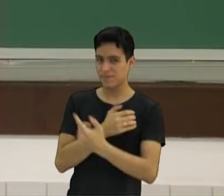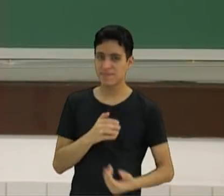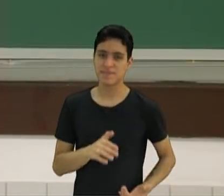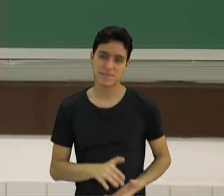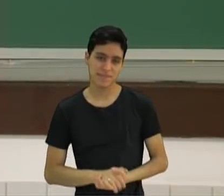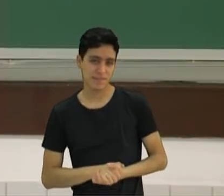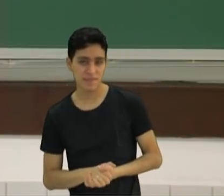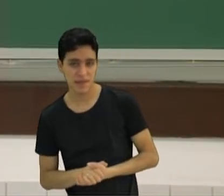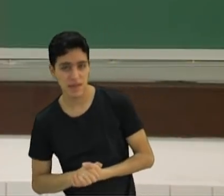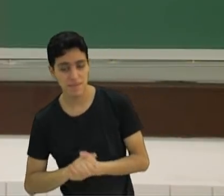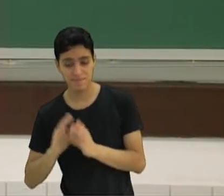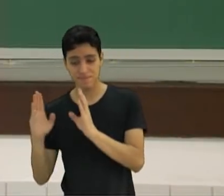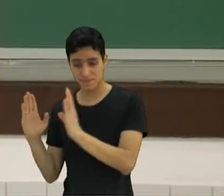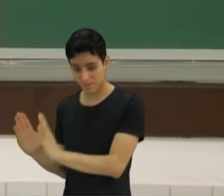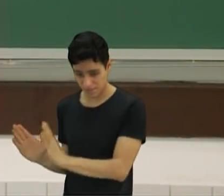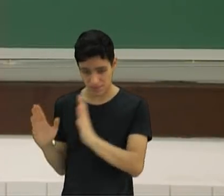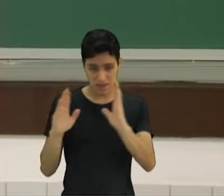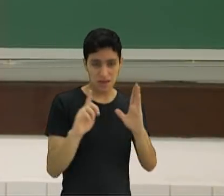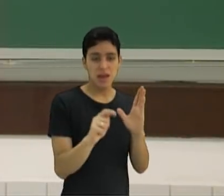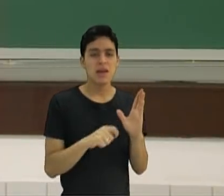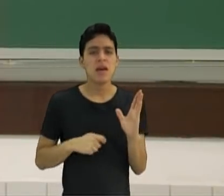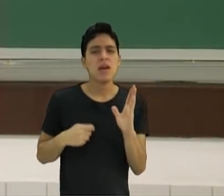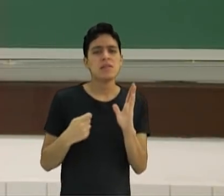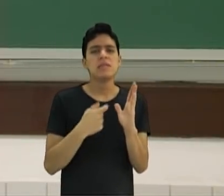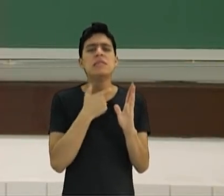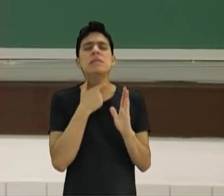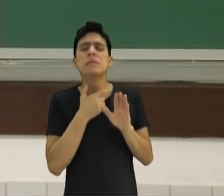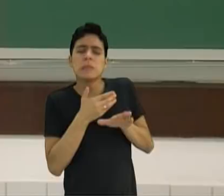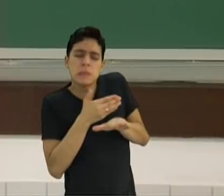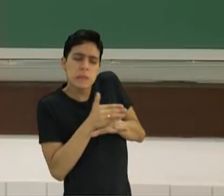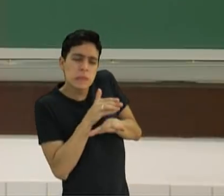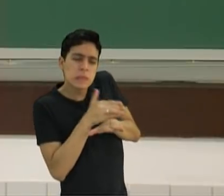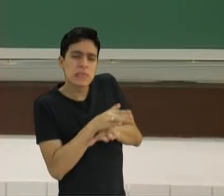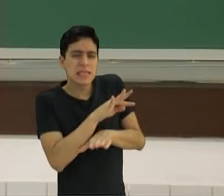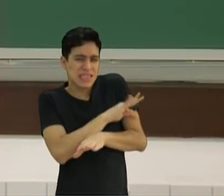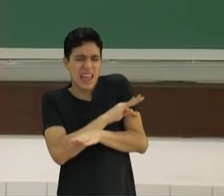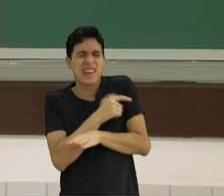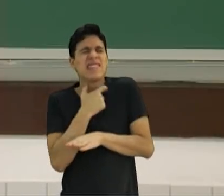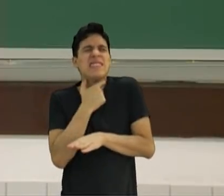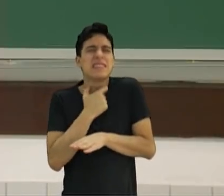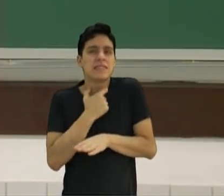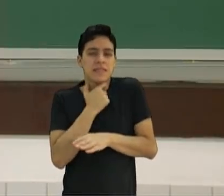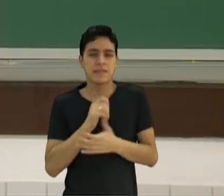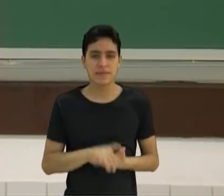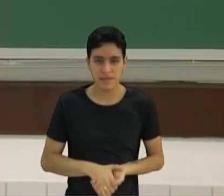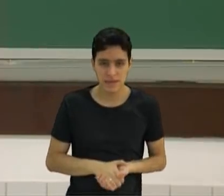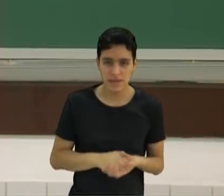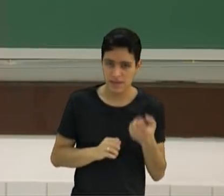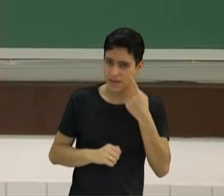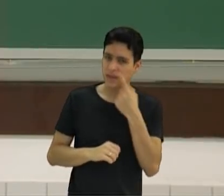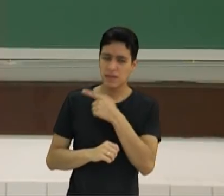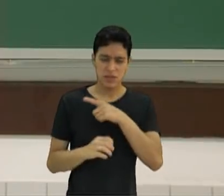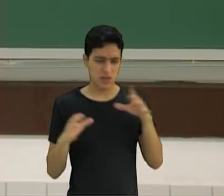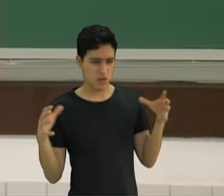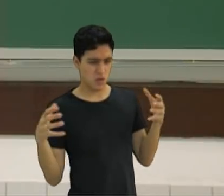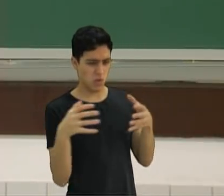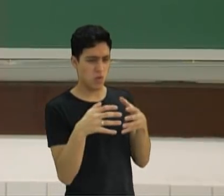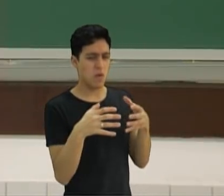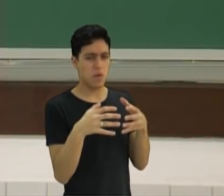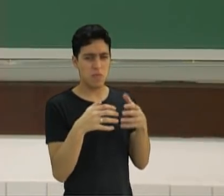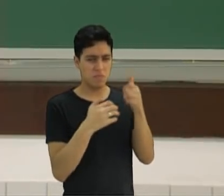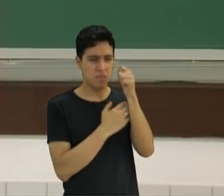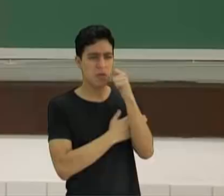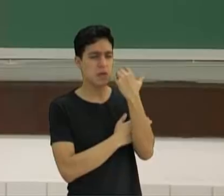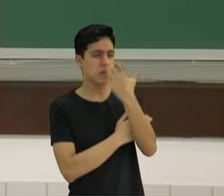Agora, falando um pouquinho sobre técnica vocal. Tem algumas, né? A gente estava vendo ali um grupo vocal de mulheres, né?